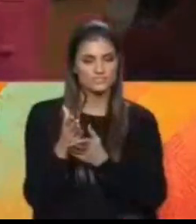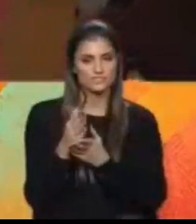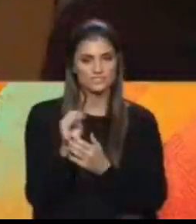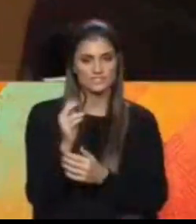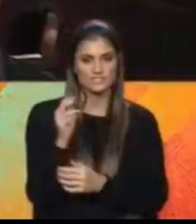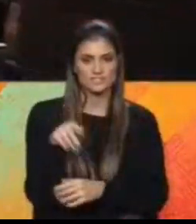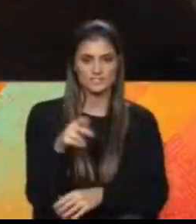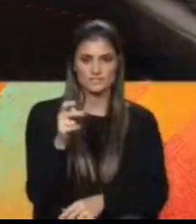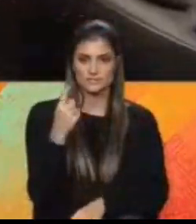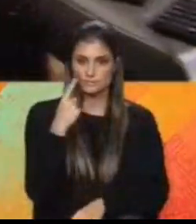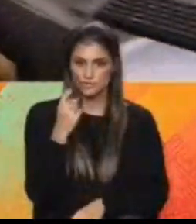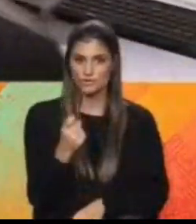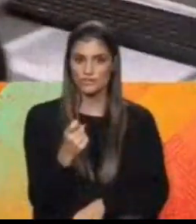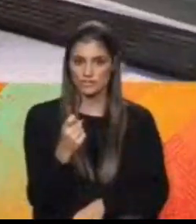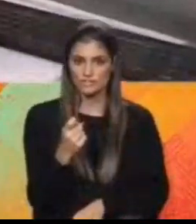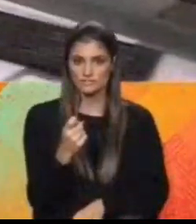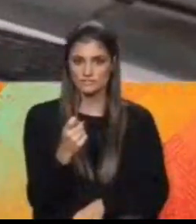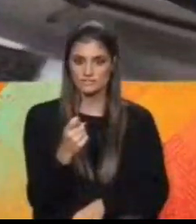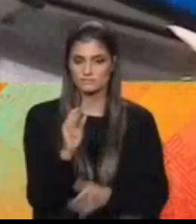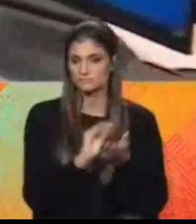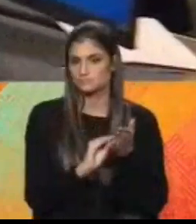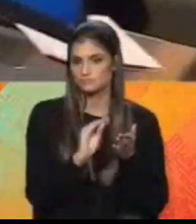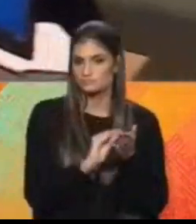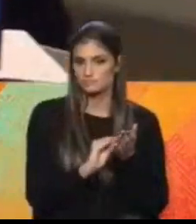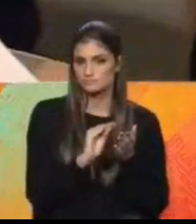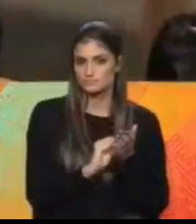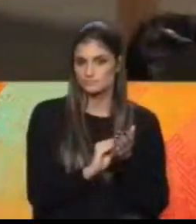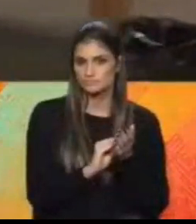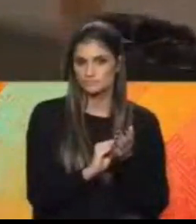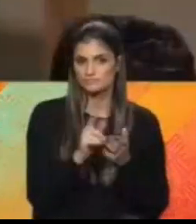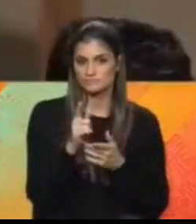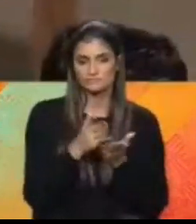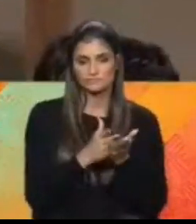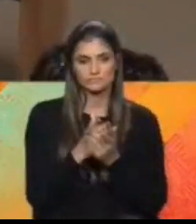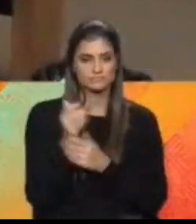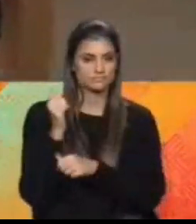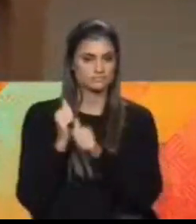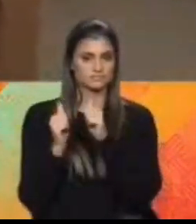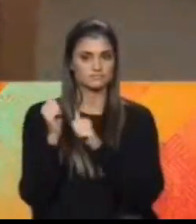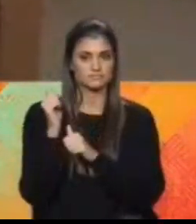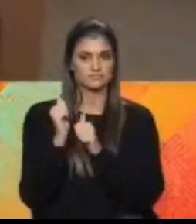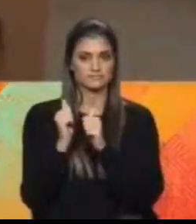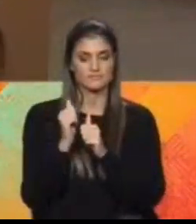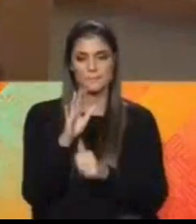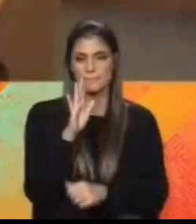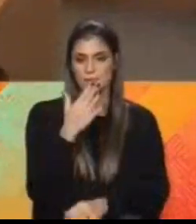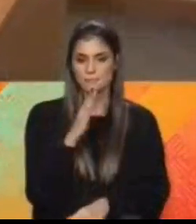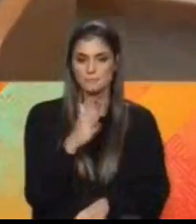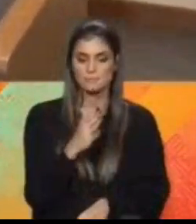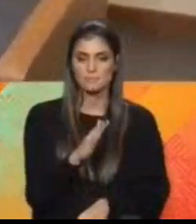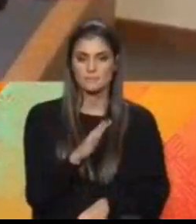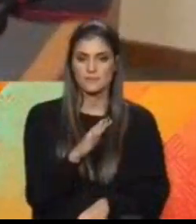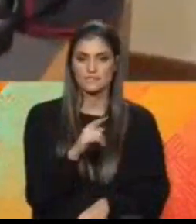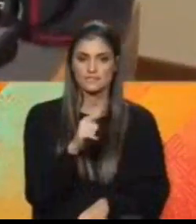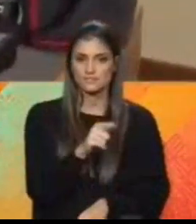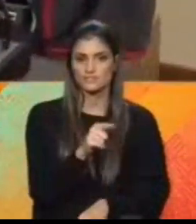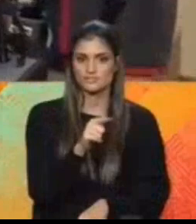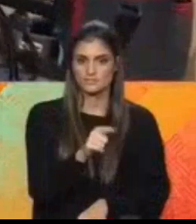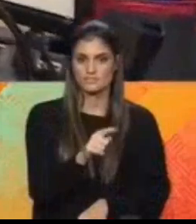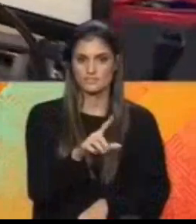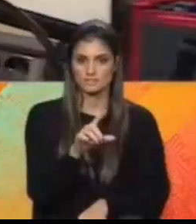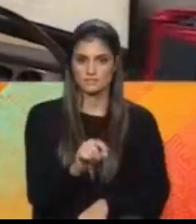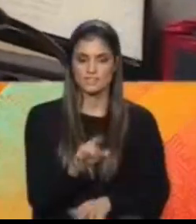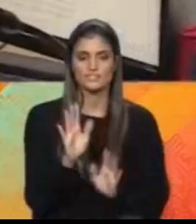Susana tomou conta da ocorrência. Avanças e recuas, parece-me que lá no estúdio foi,